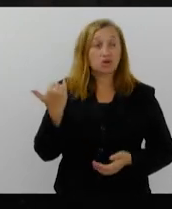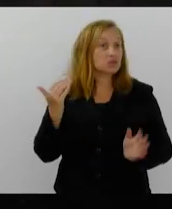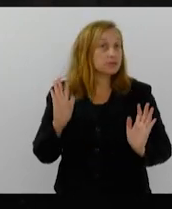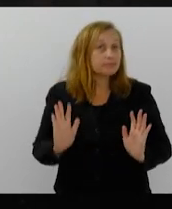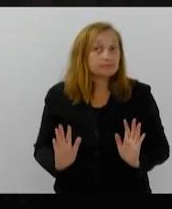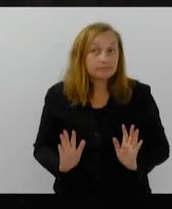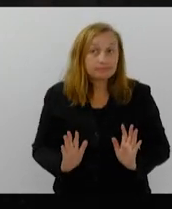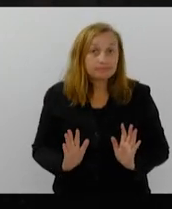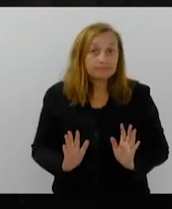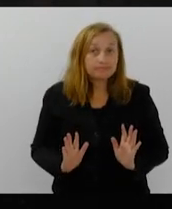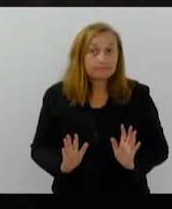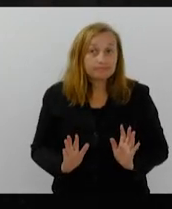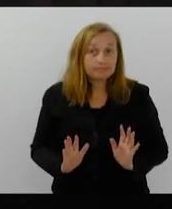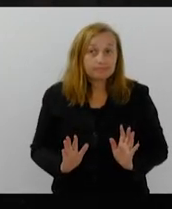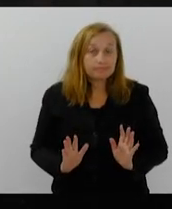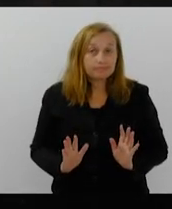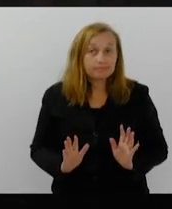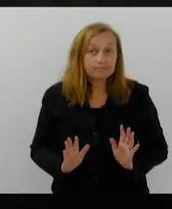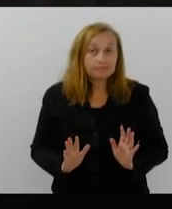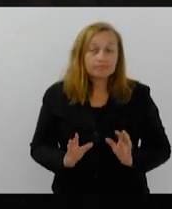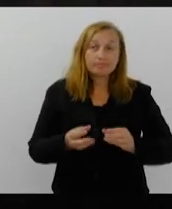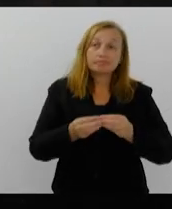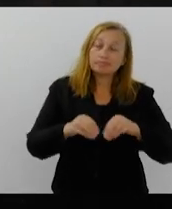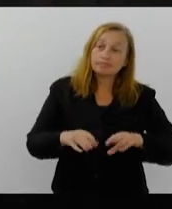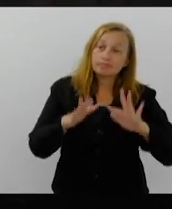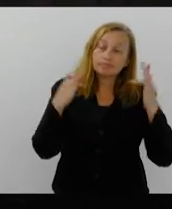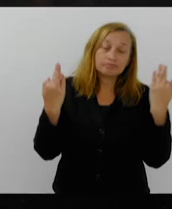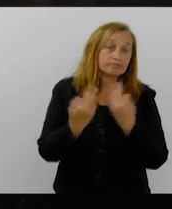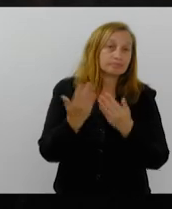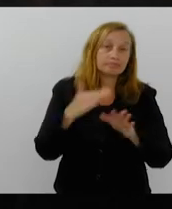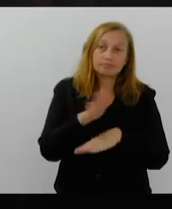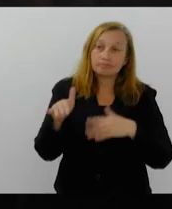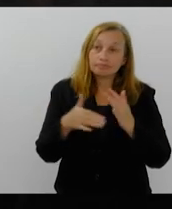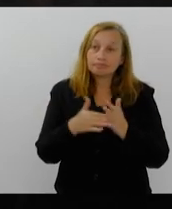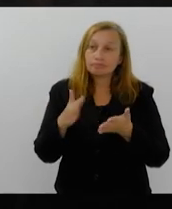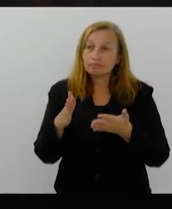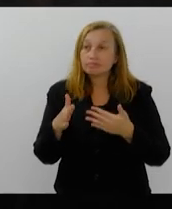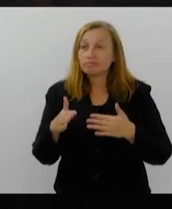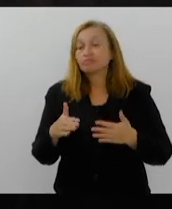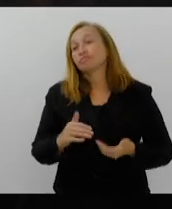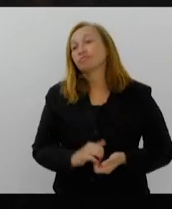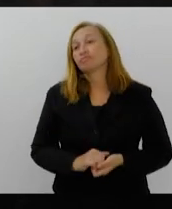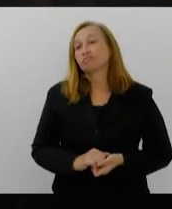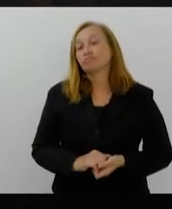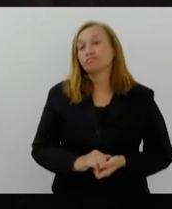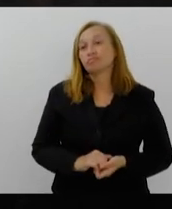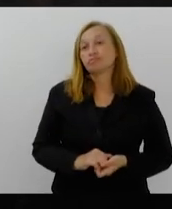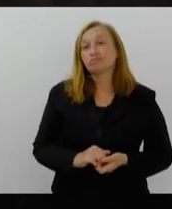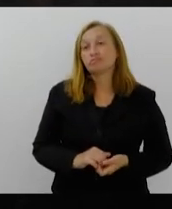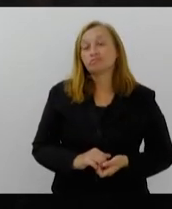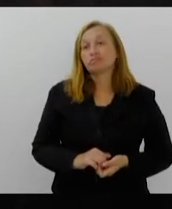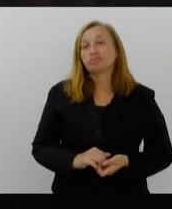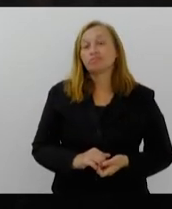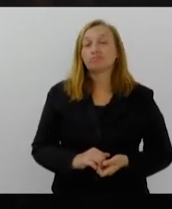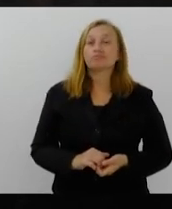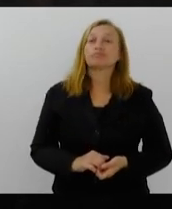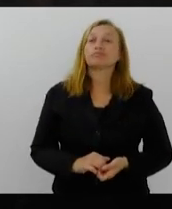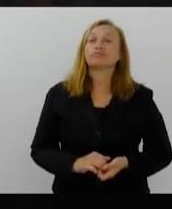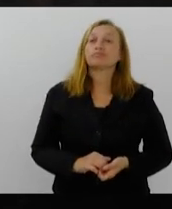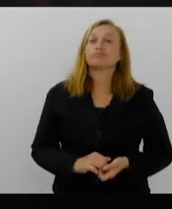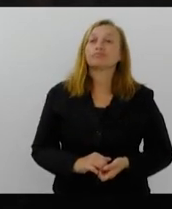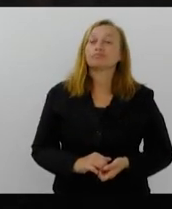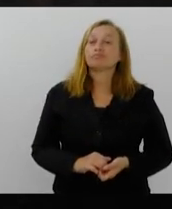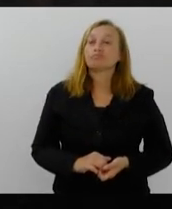só desmembra e desmantela famílias inteiras e é totalmente ineficaz no combate ao crime organizado.